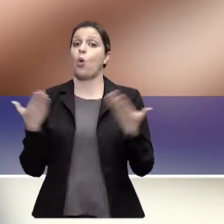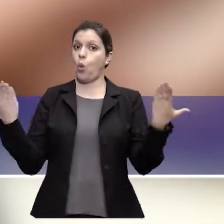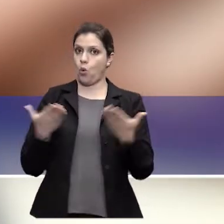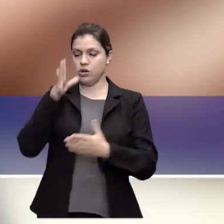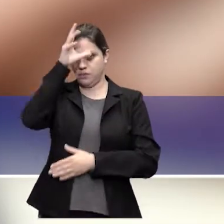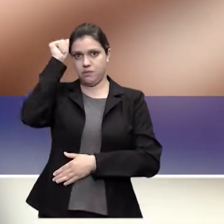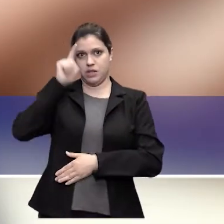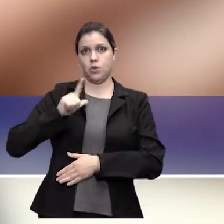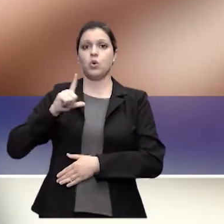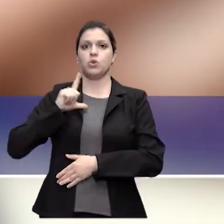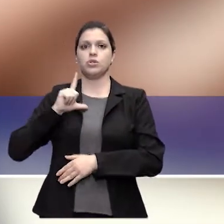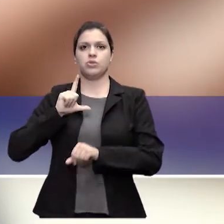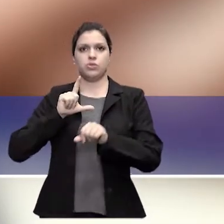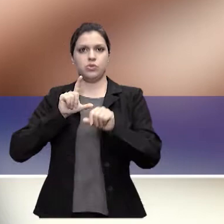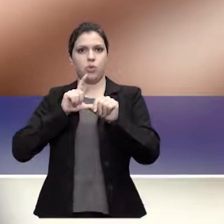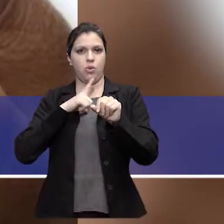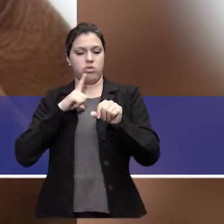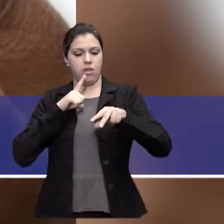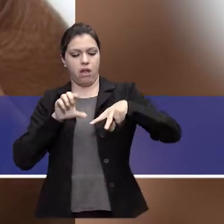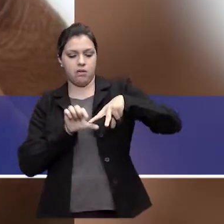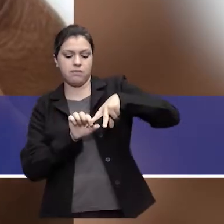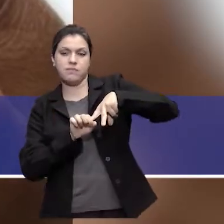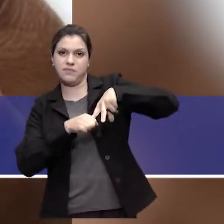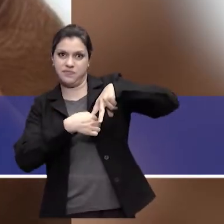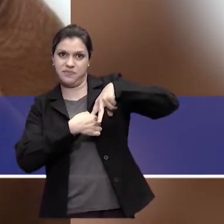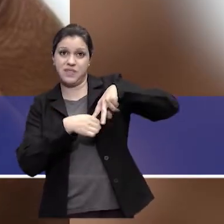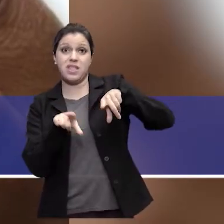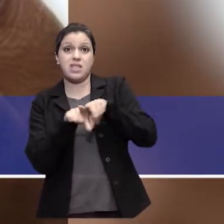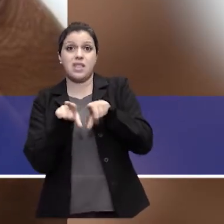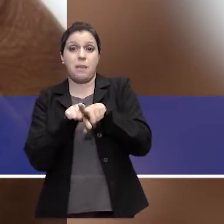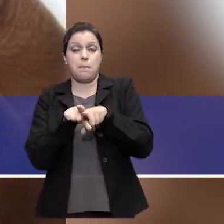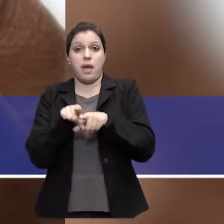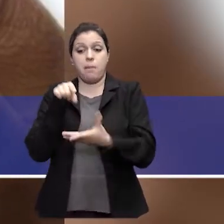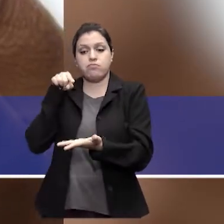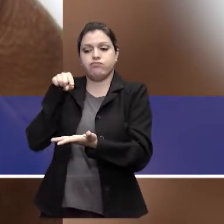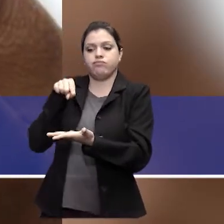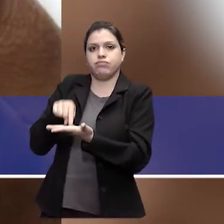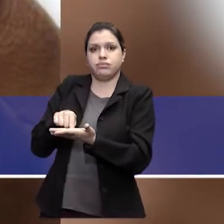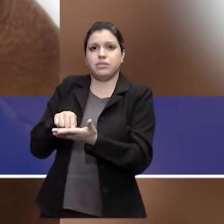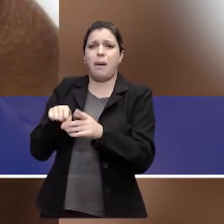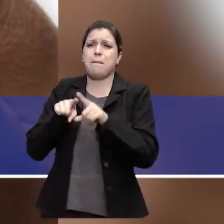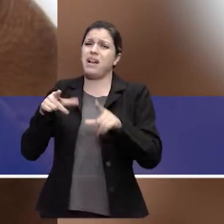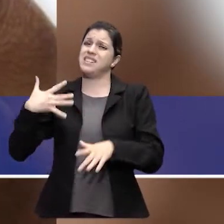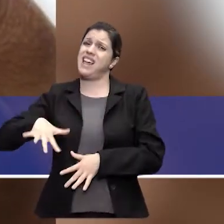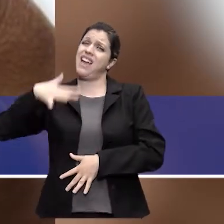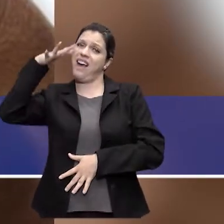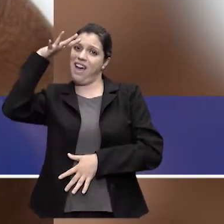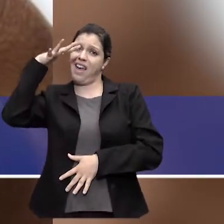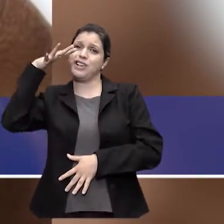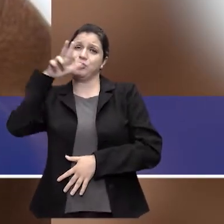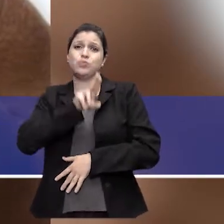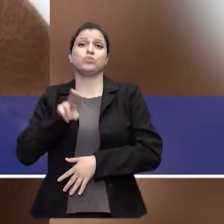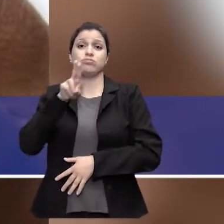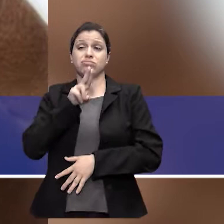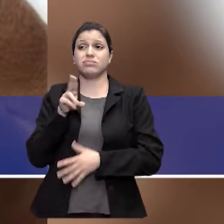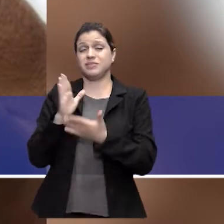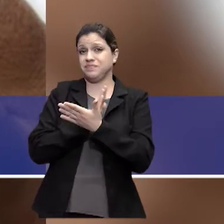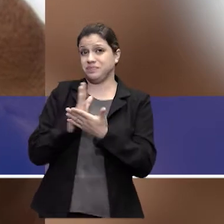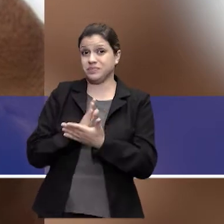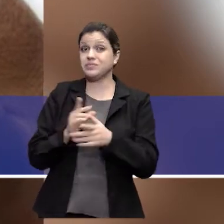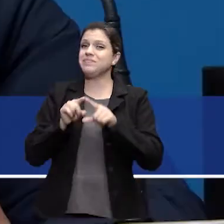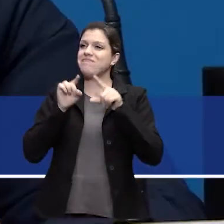há disponibilidade de tornozeleiras e botão de aproximação. Porém, devido ao alto custo, poucas unidades